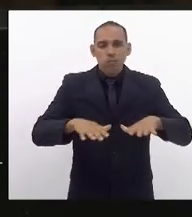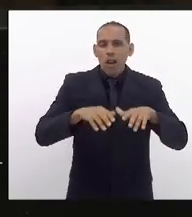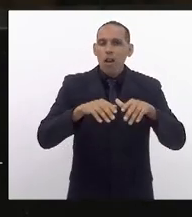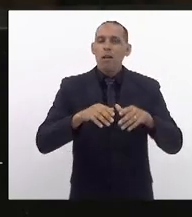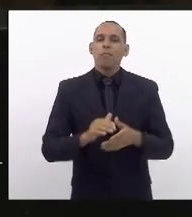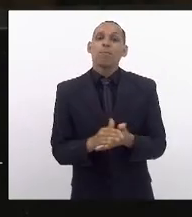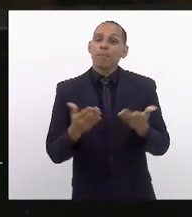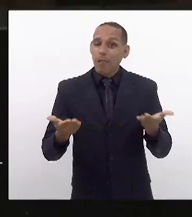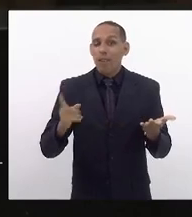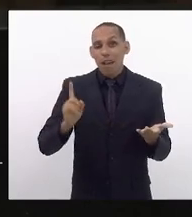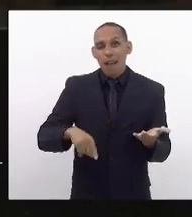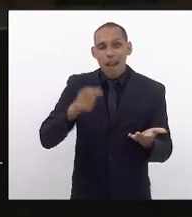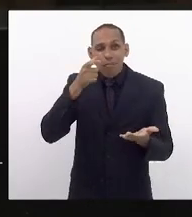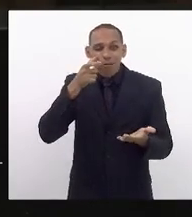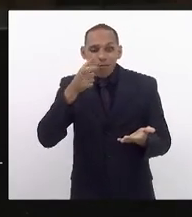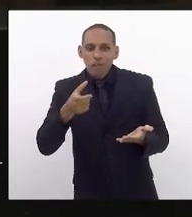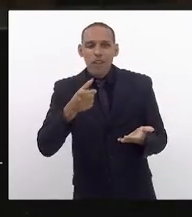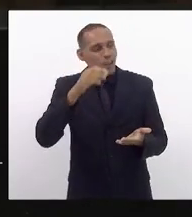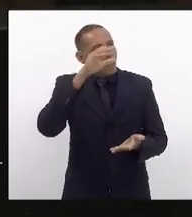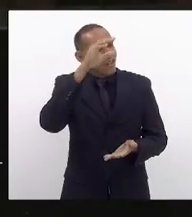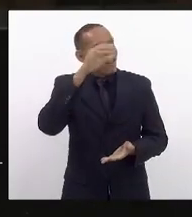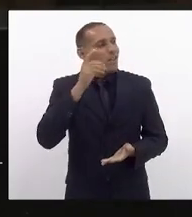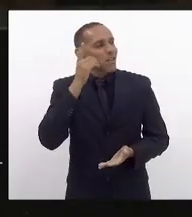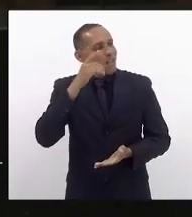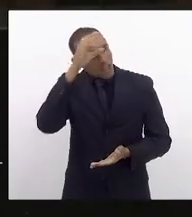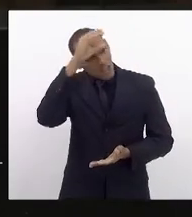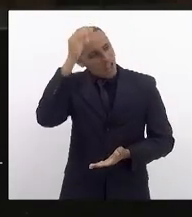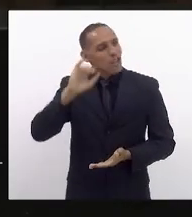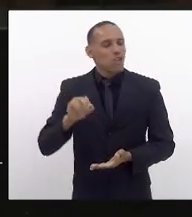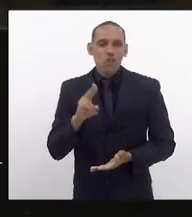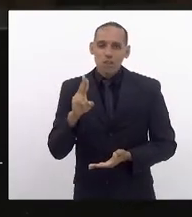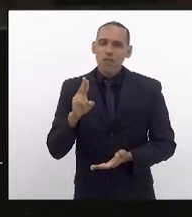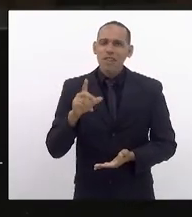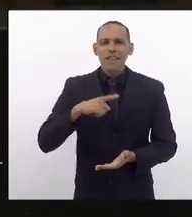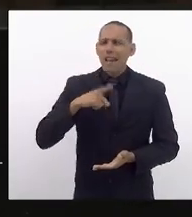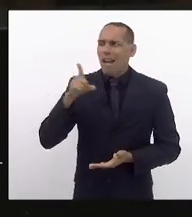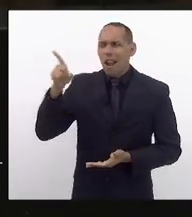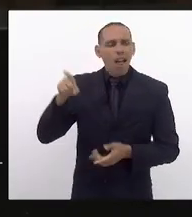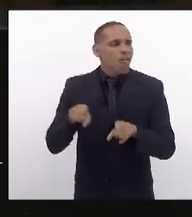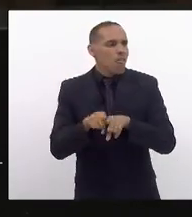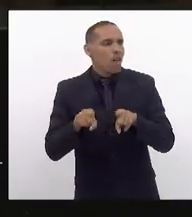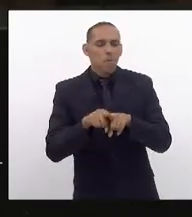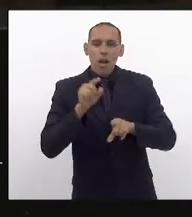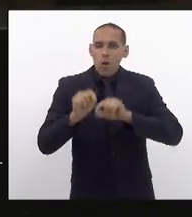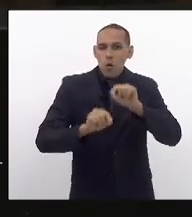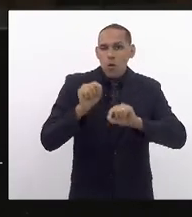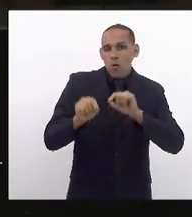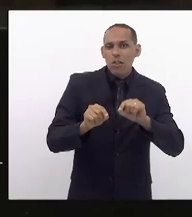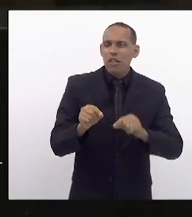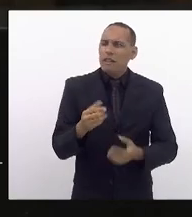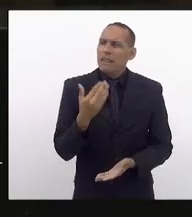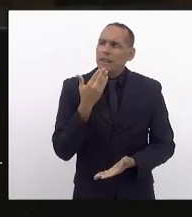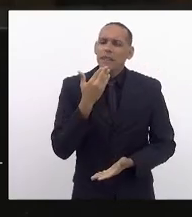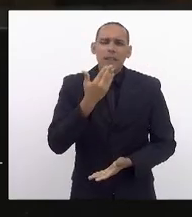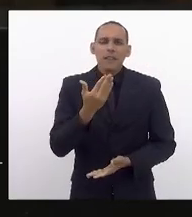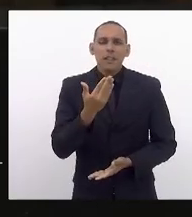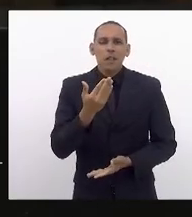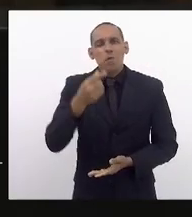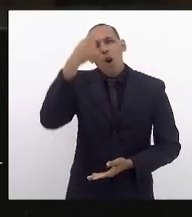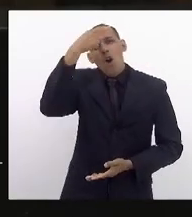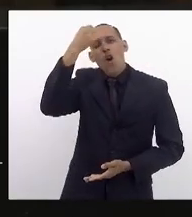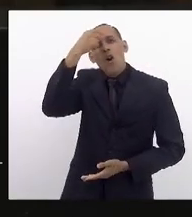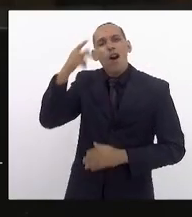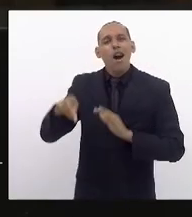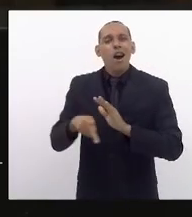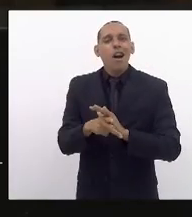Ju, foi muito interessante poder ver. Lá tinha, eles construíram uma espécie de universidade das